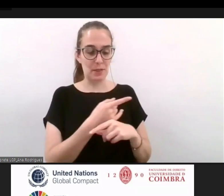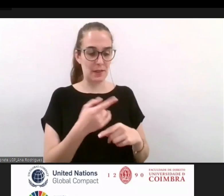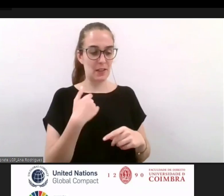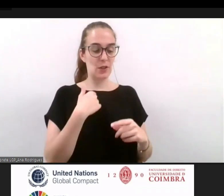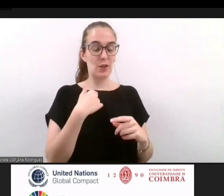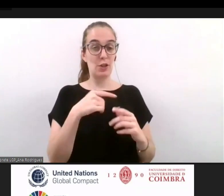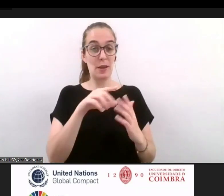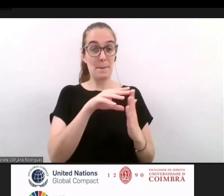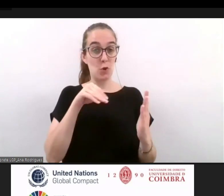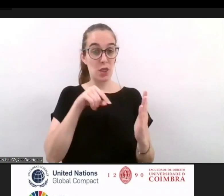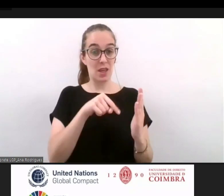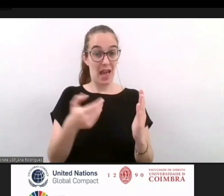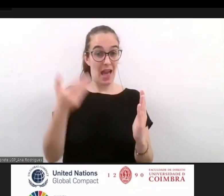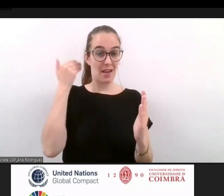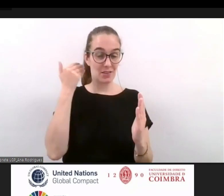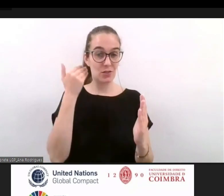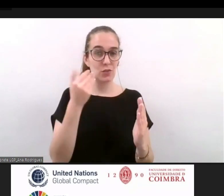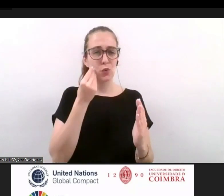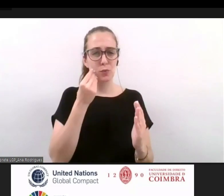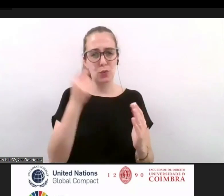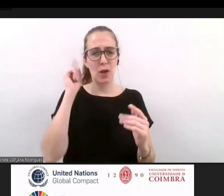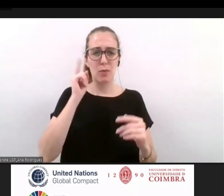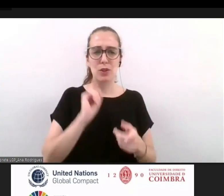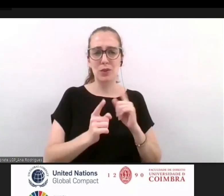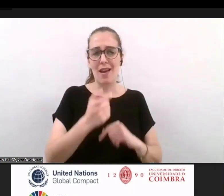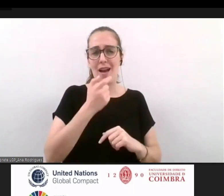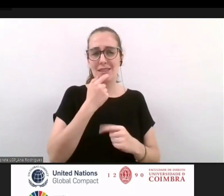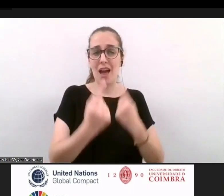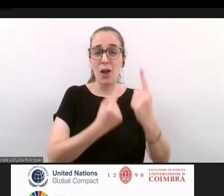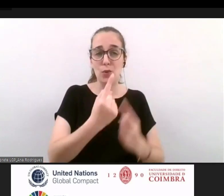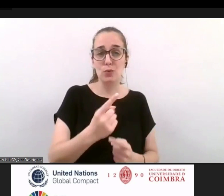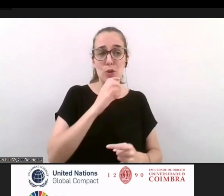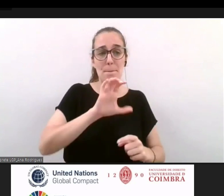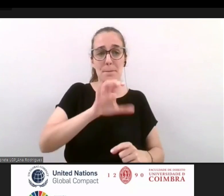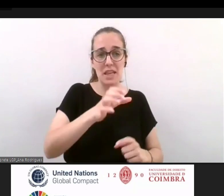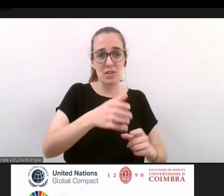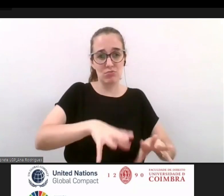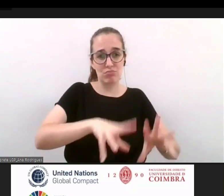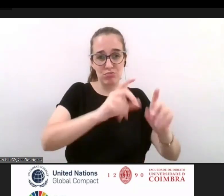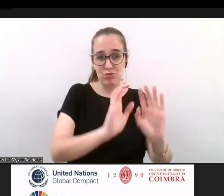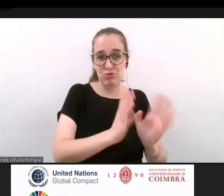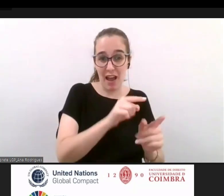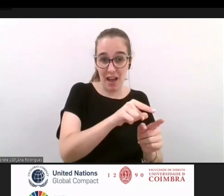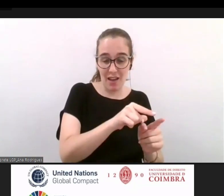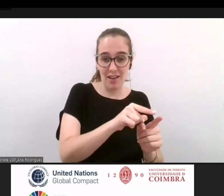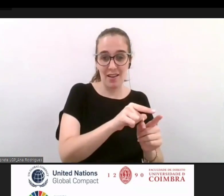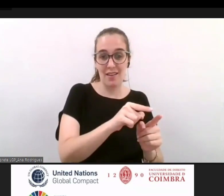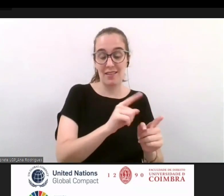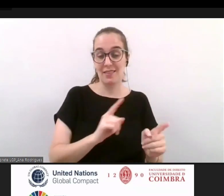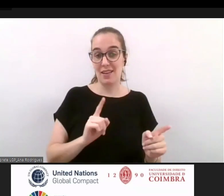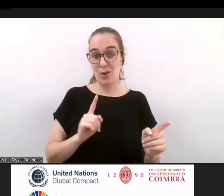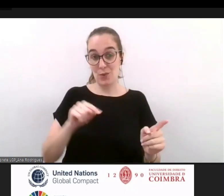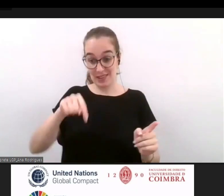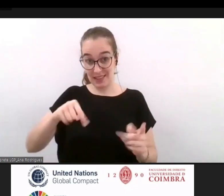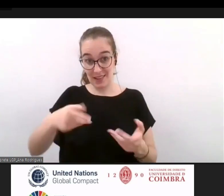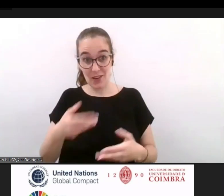em que a ênfase está toda colocada em países com certas condições socioeconómicas. Isto é elegível para